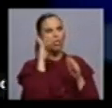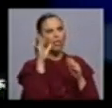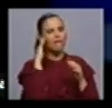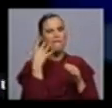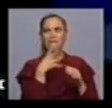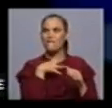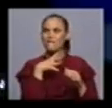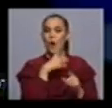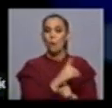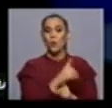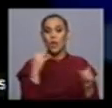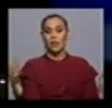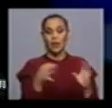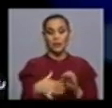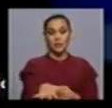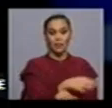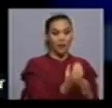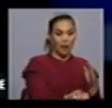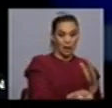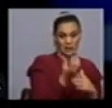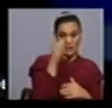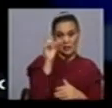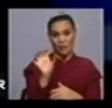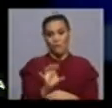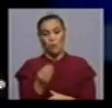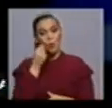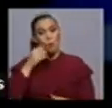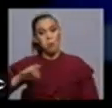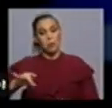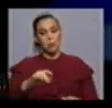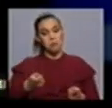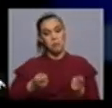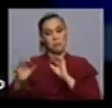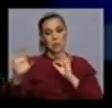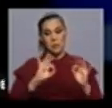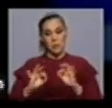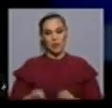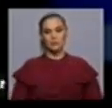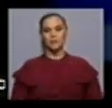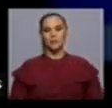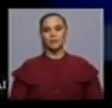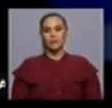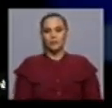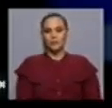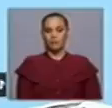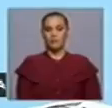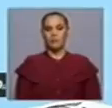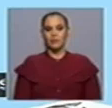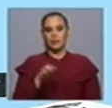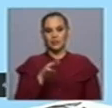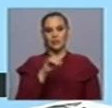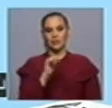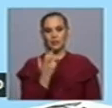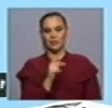quer seja na sua constituição, quer seja na geografia das suas maternidades estelares. Miguel,